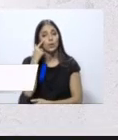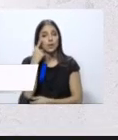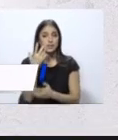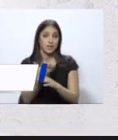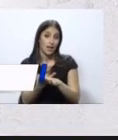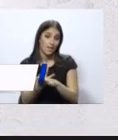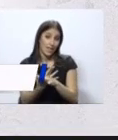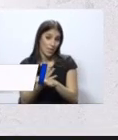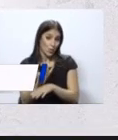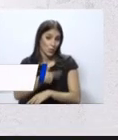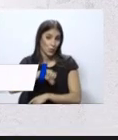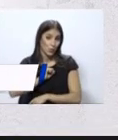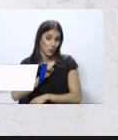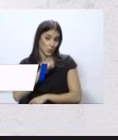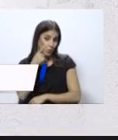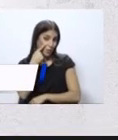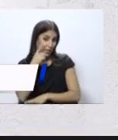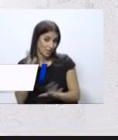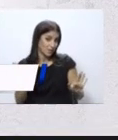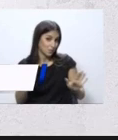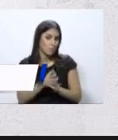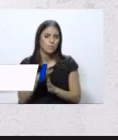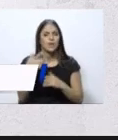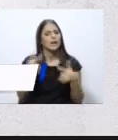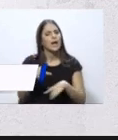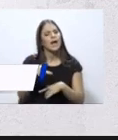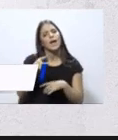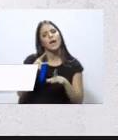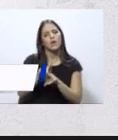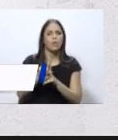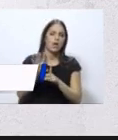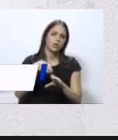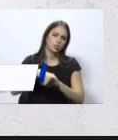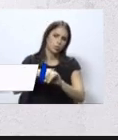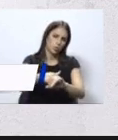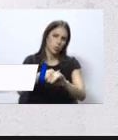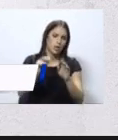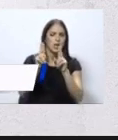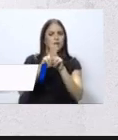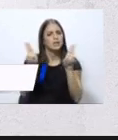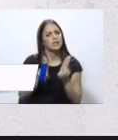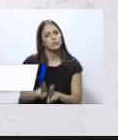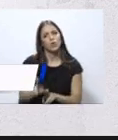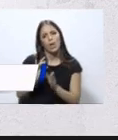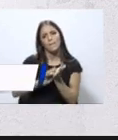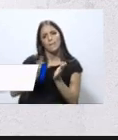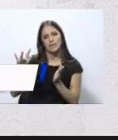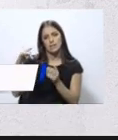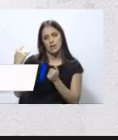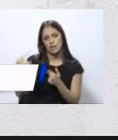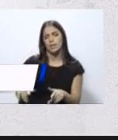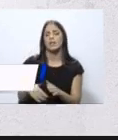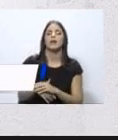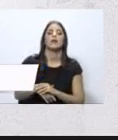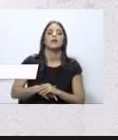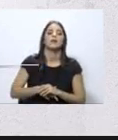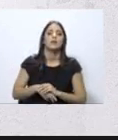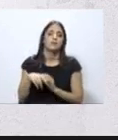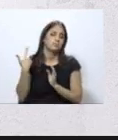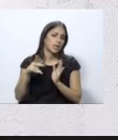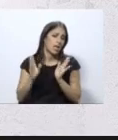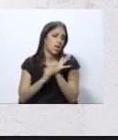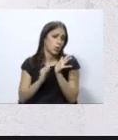relvado. É um jogador internacional do Brasil, portanto, é um jogador com currículo. Queria